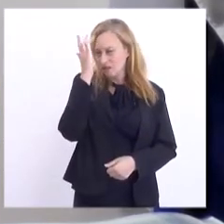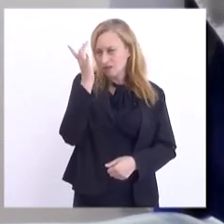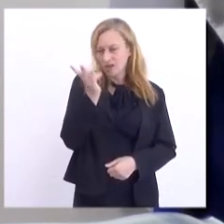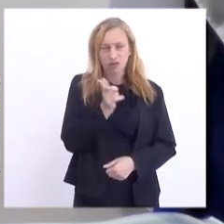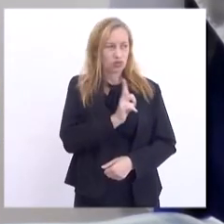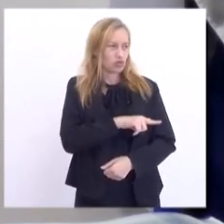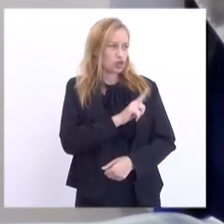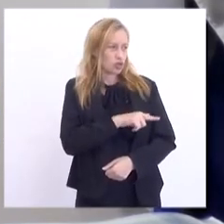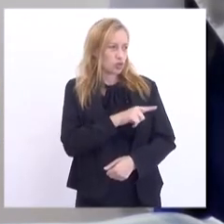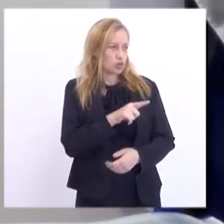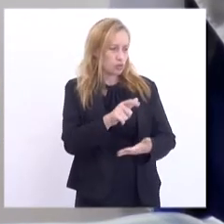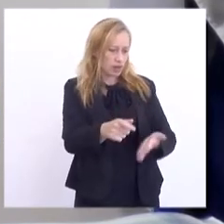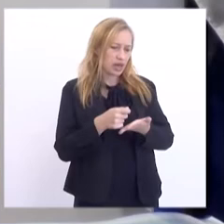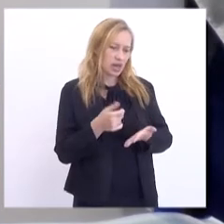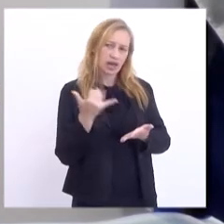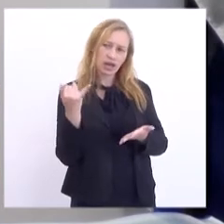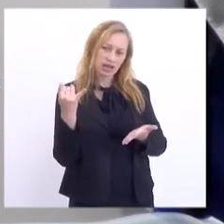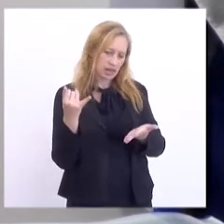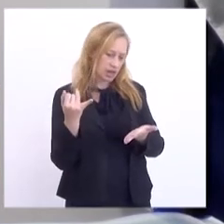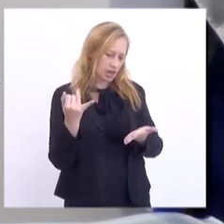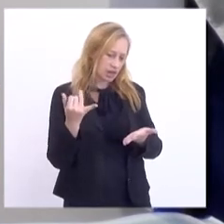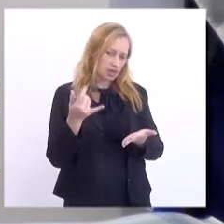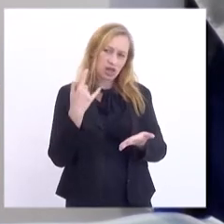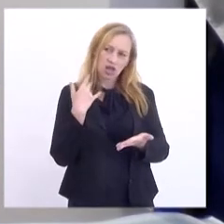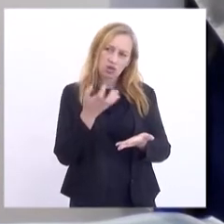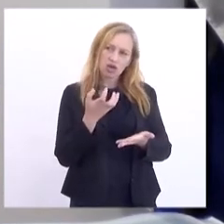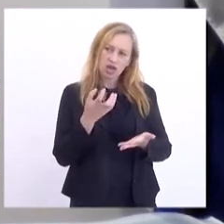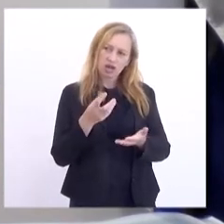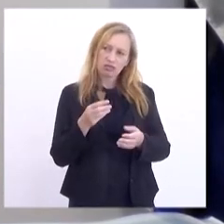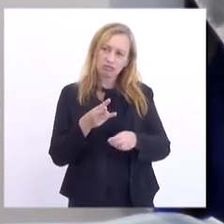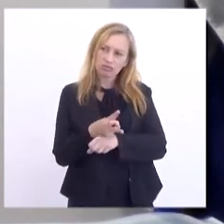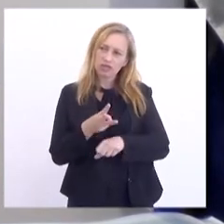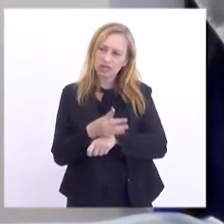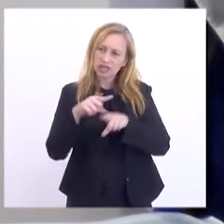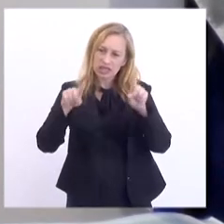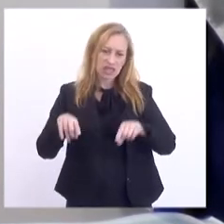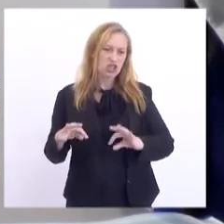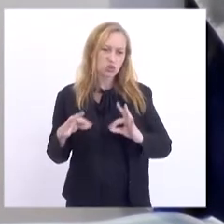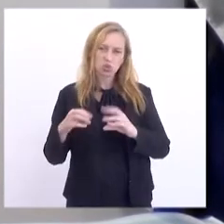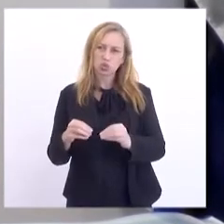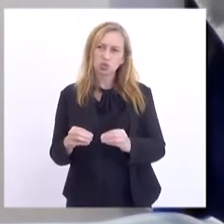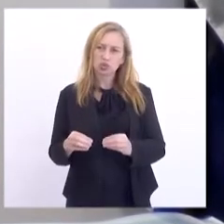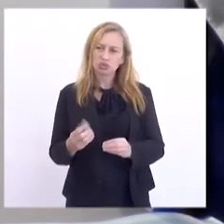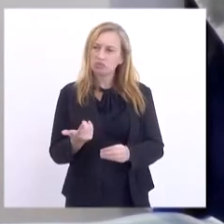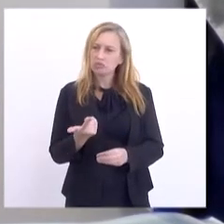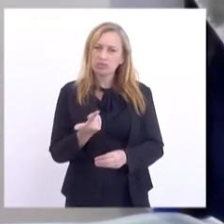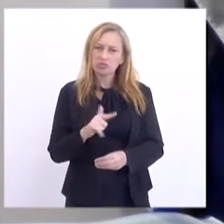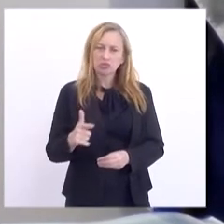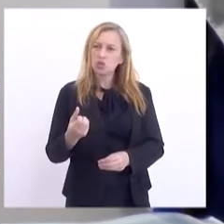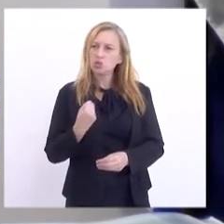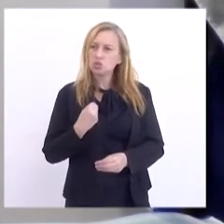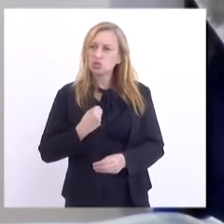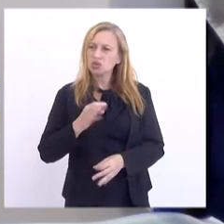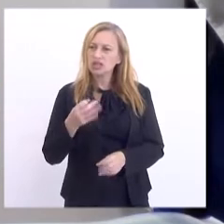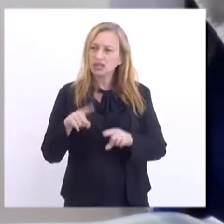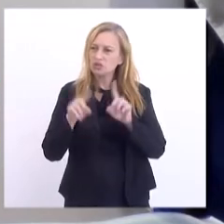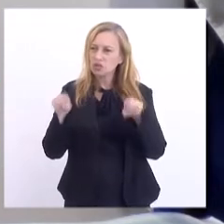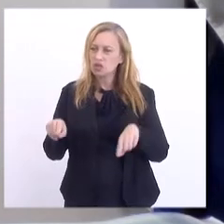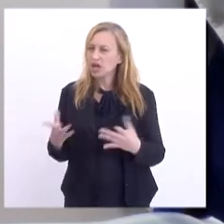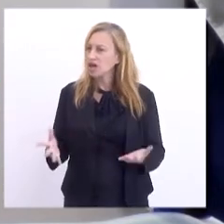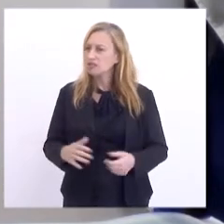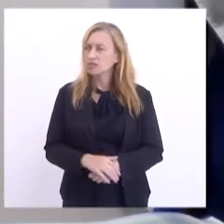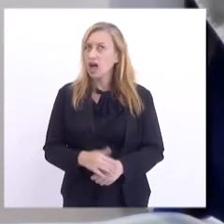gestor cá caneta já se eu vou ficar terceirizar isso tudo porque eu não tenho quadro funcional E aí